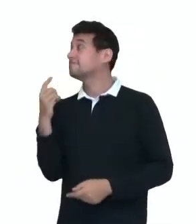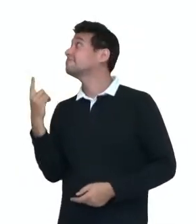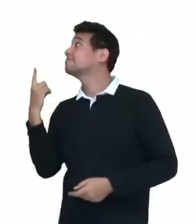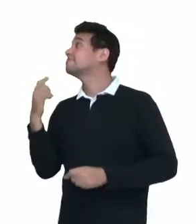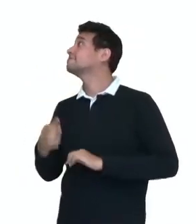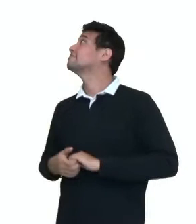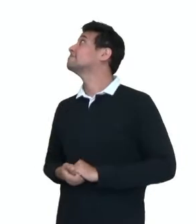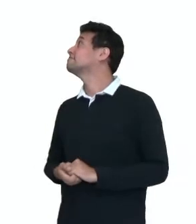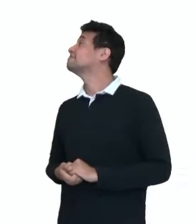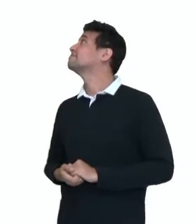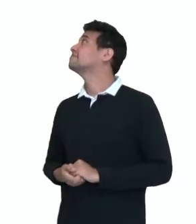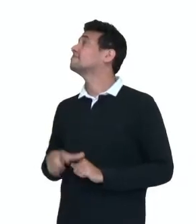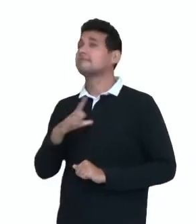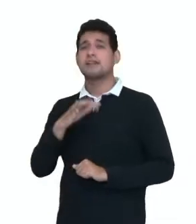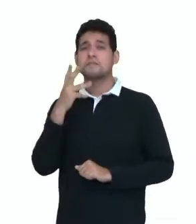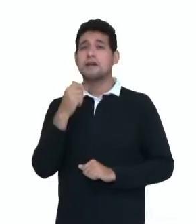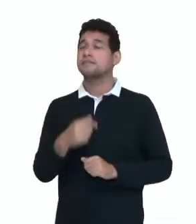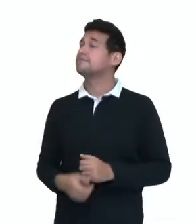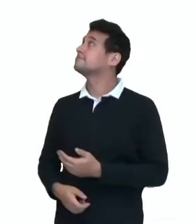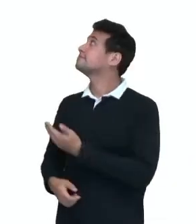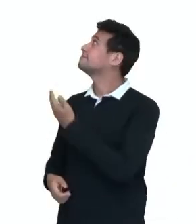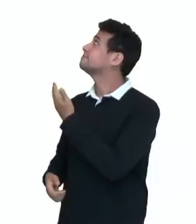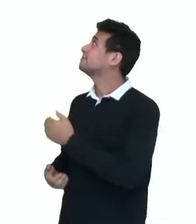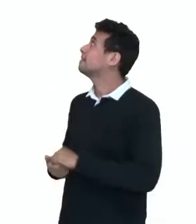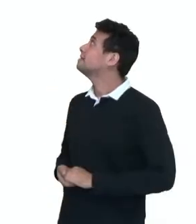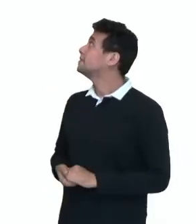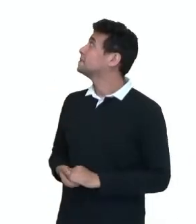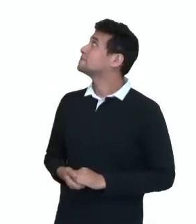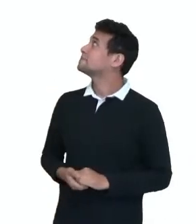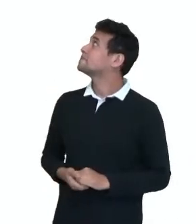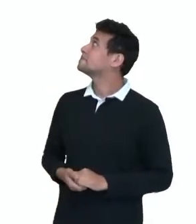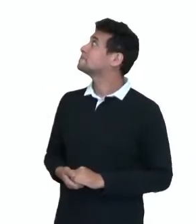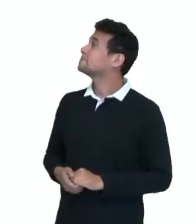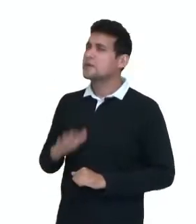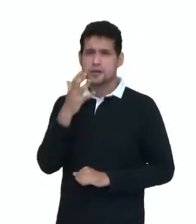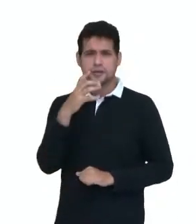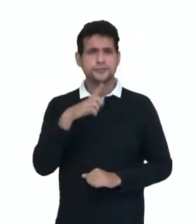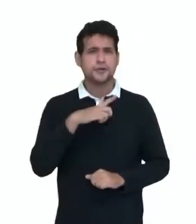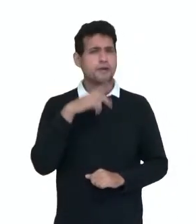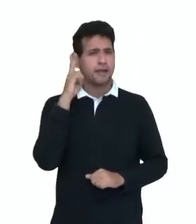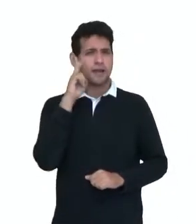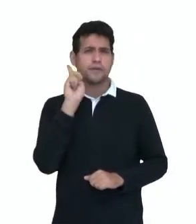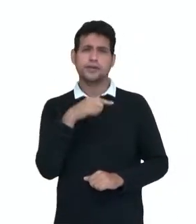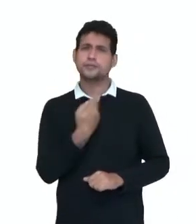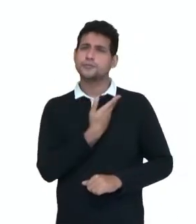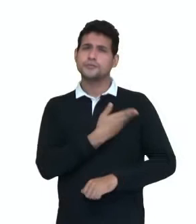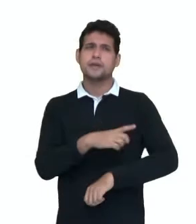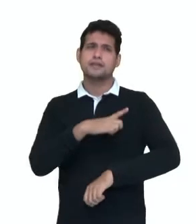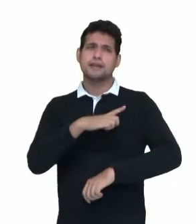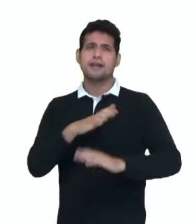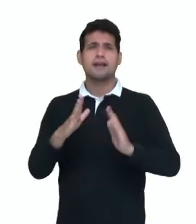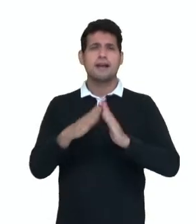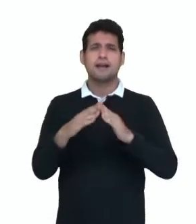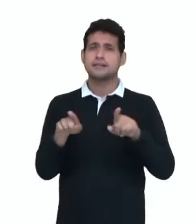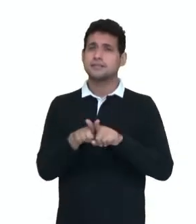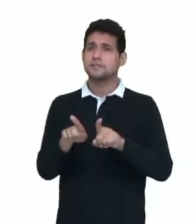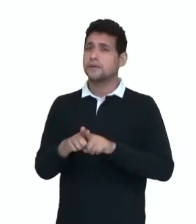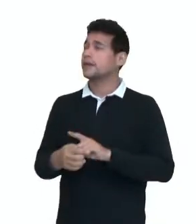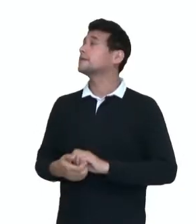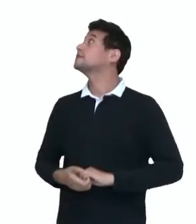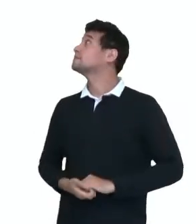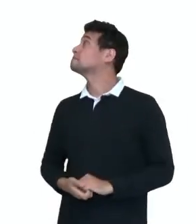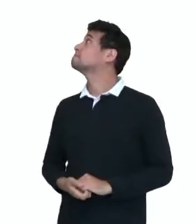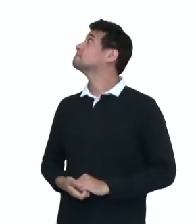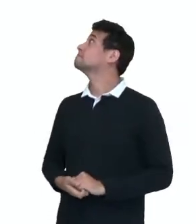Você tem animaizinho de estimação? Esse aqui lembra, né, aqueles cachorrinhos que a gente costuma ter em casa. Eles são